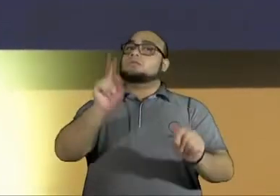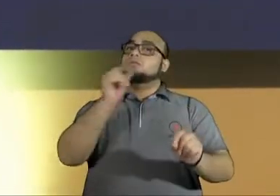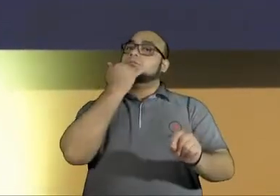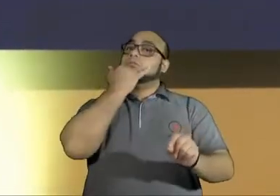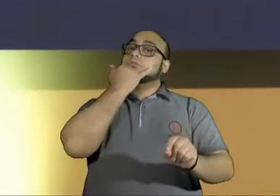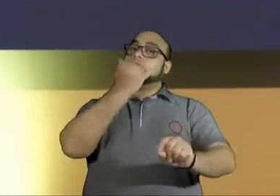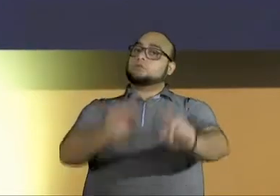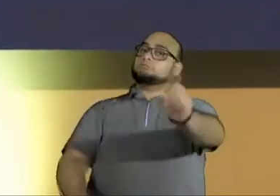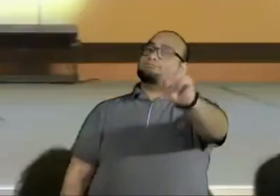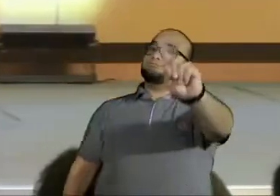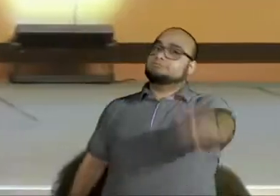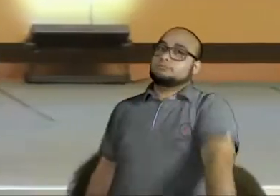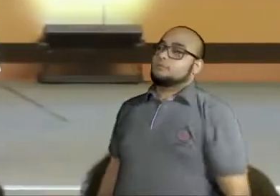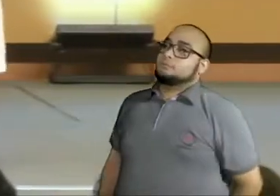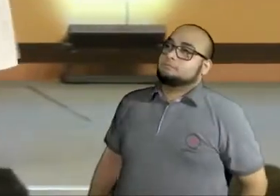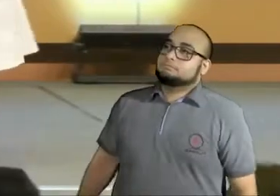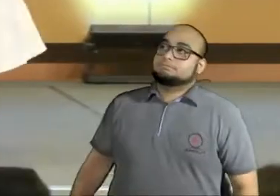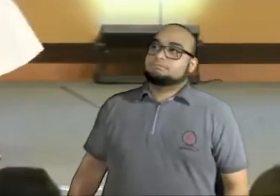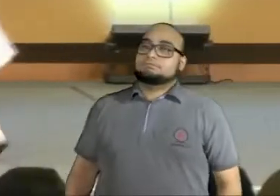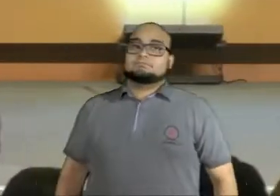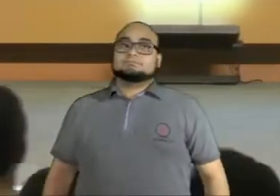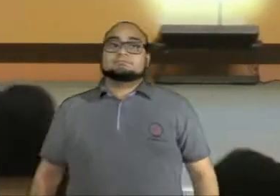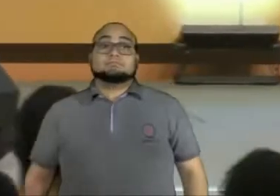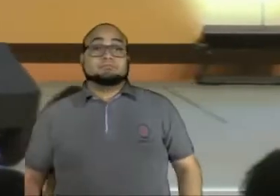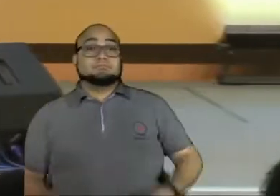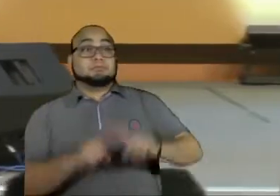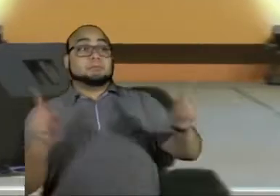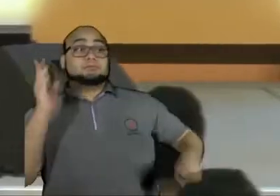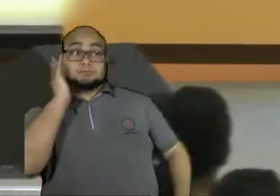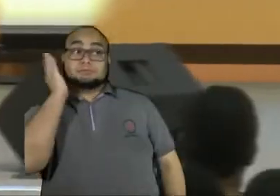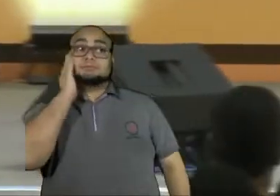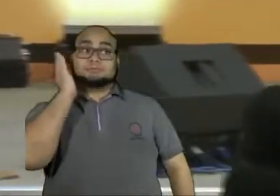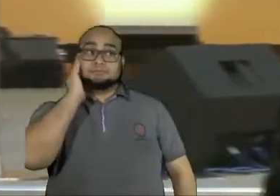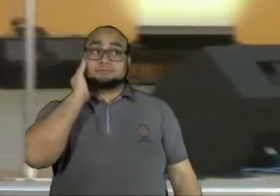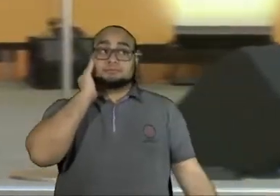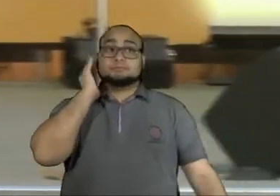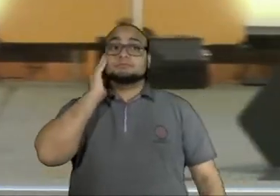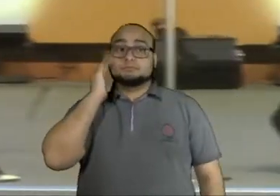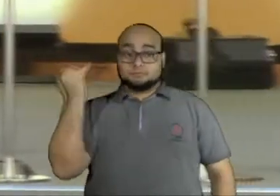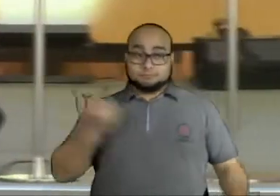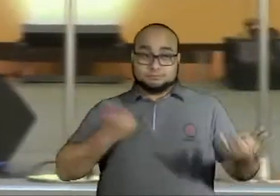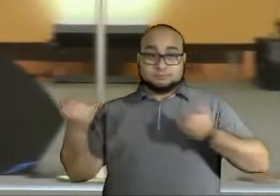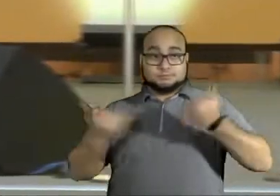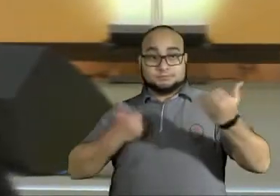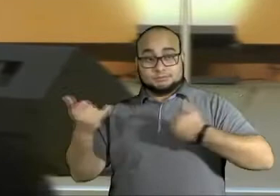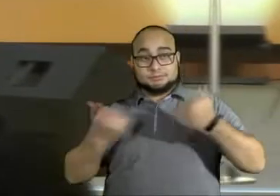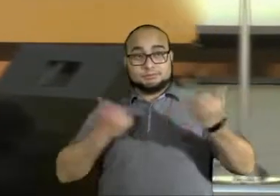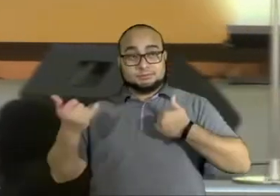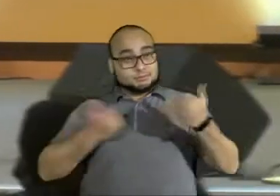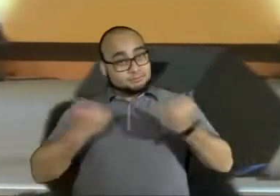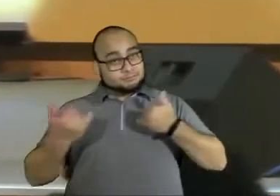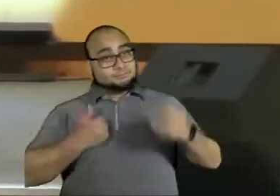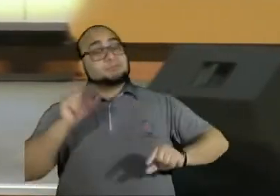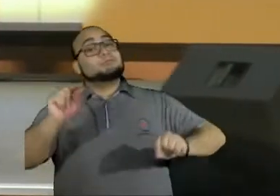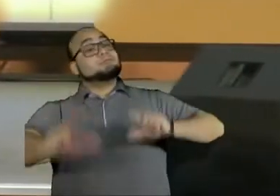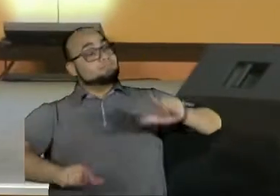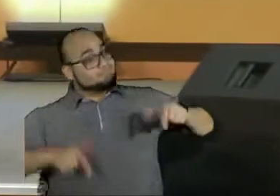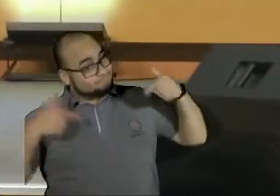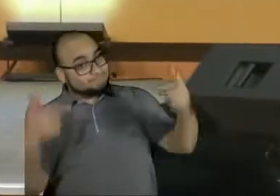Só que se você sabe qual é a palavra que está sobre você, injuriado ou não, motivado ou não, você vai lá e vai fazer. Porque você